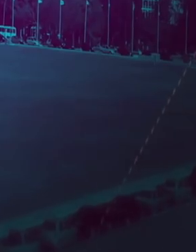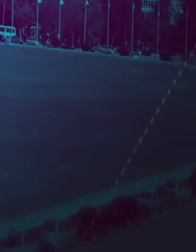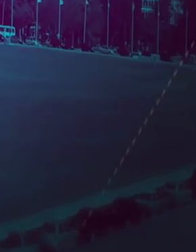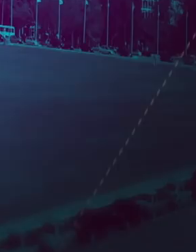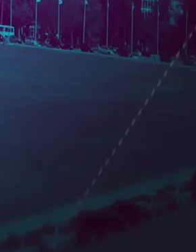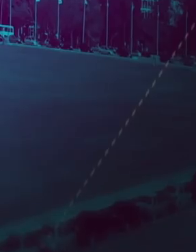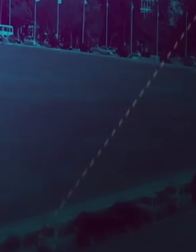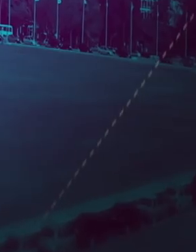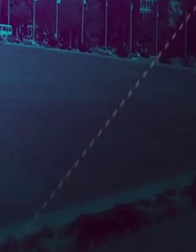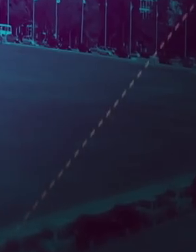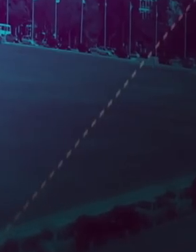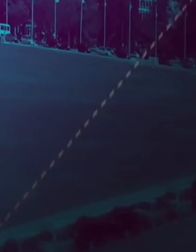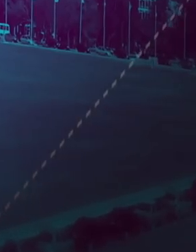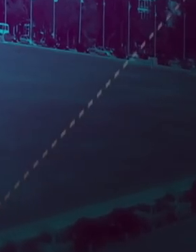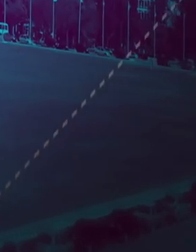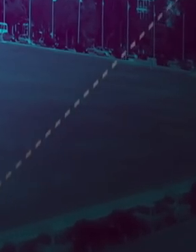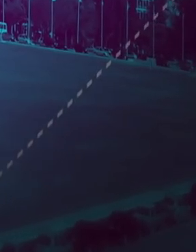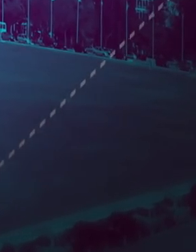Música